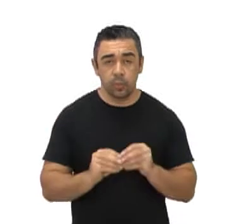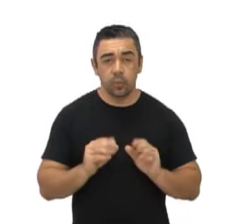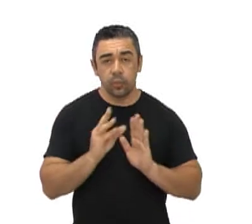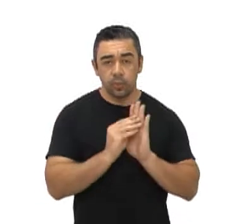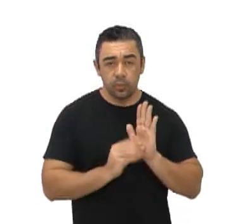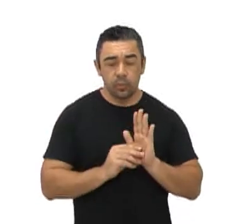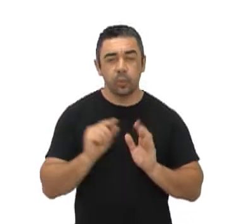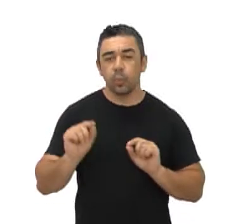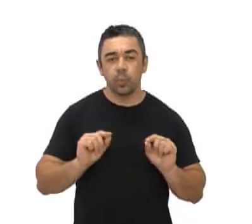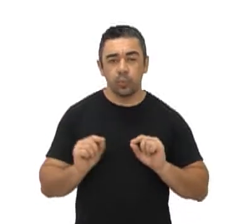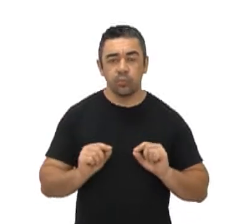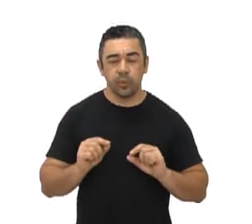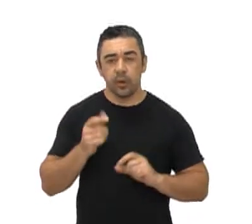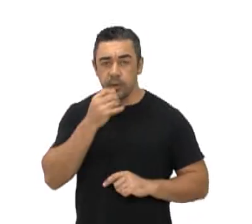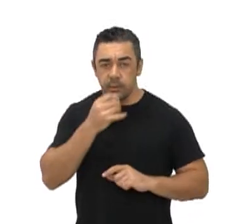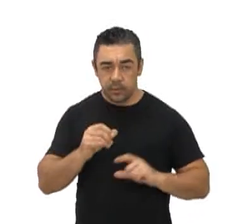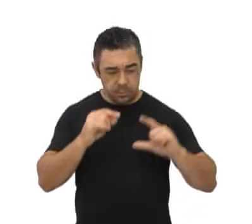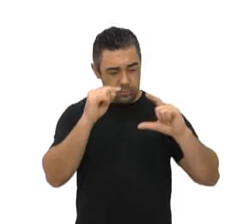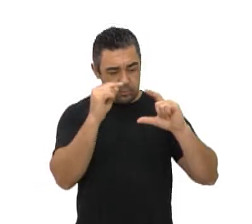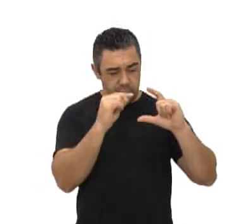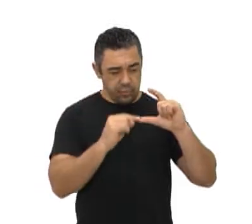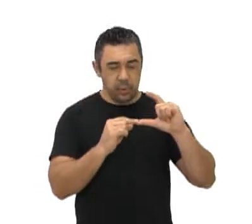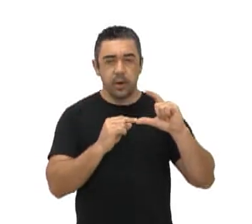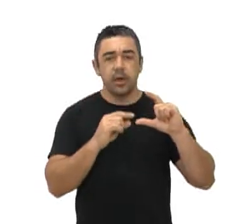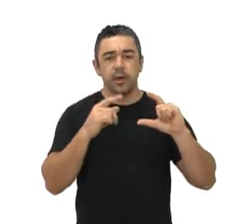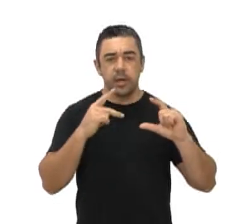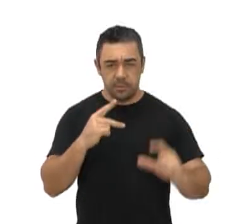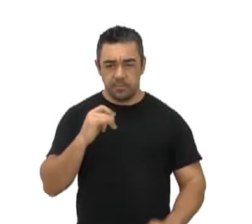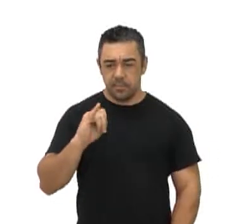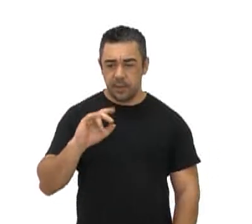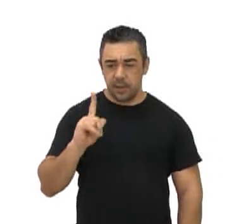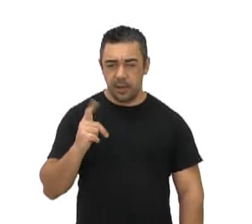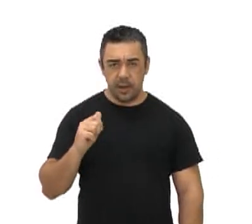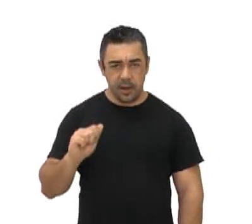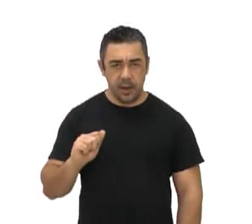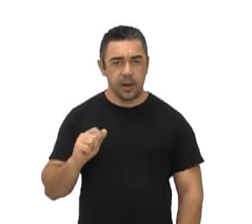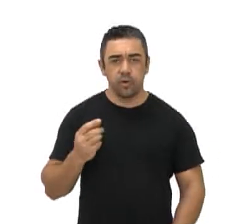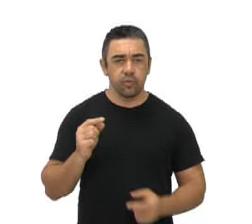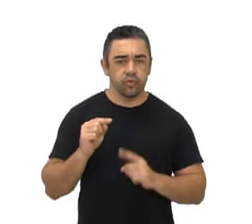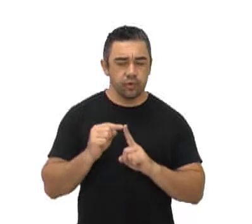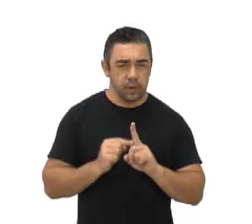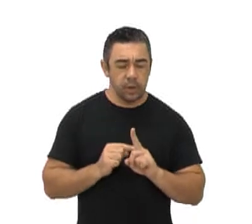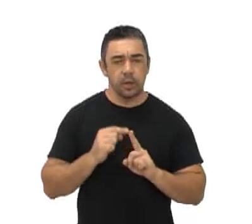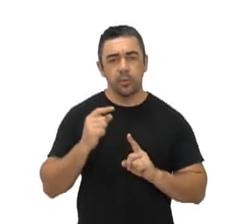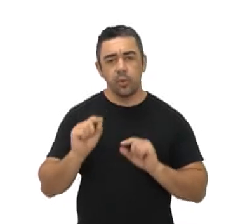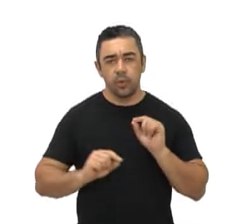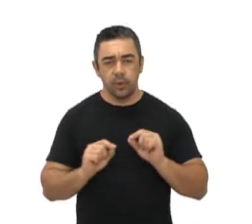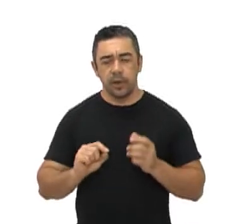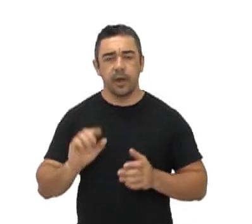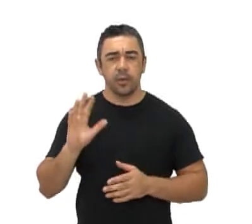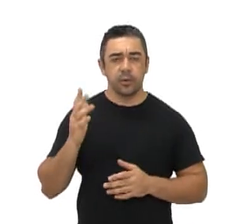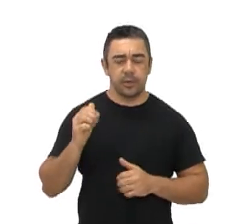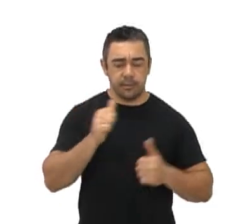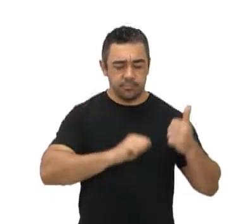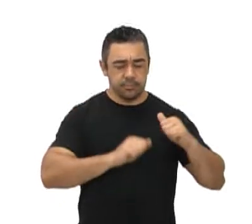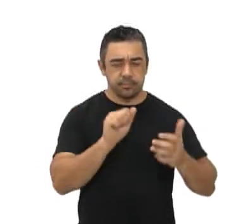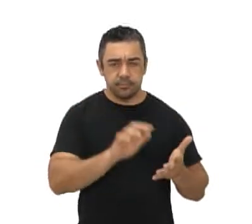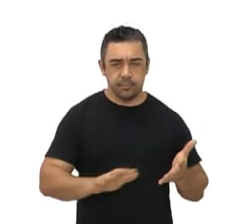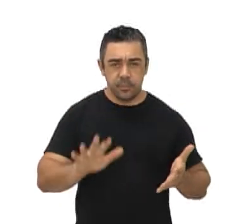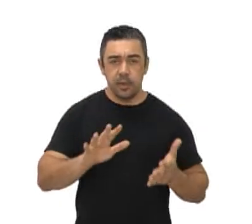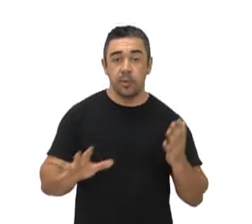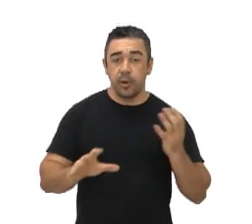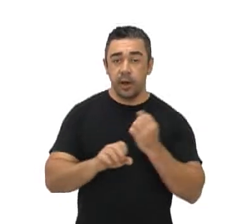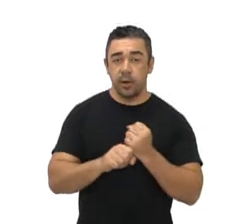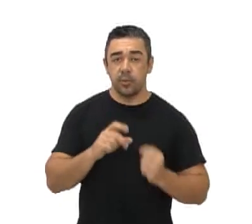sobre pilhas. Vamos falar sobre os tipos de pilhas, partes de uma pilha, semirreações, reação global e o cálculo da DDP.